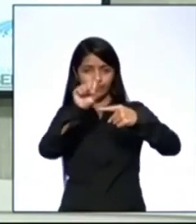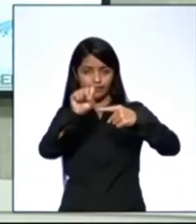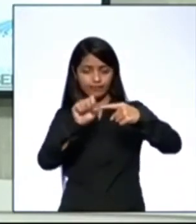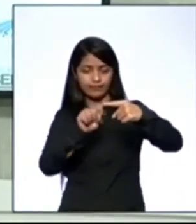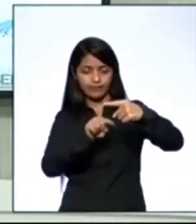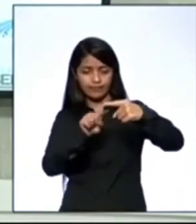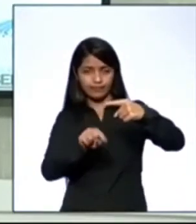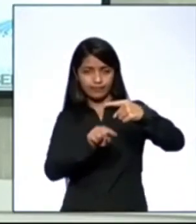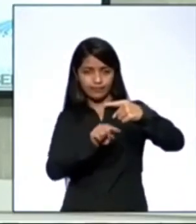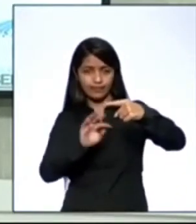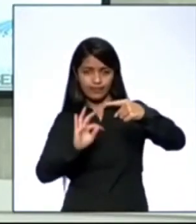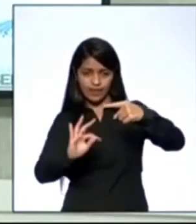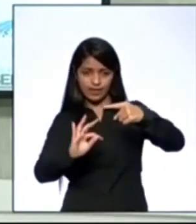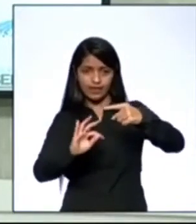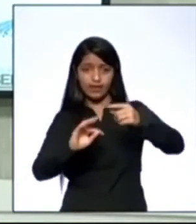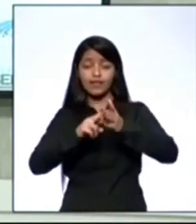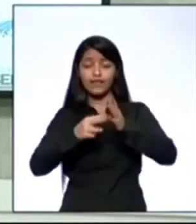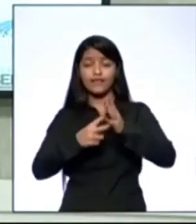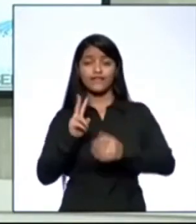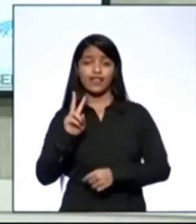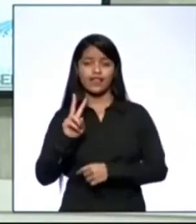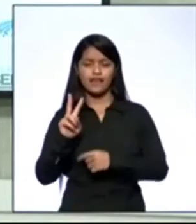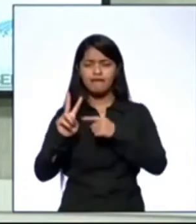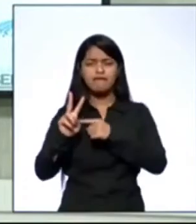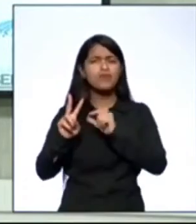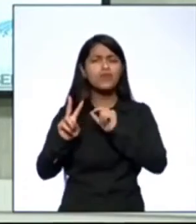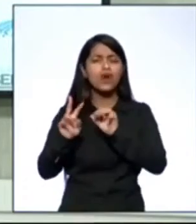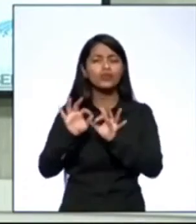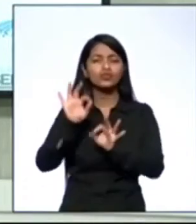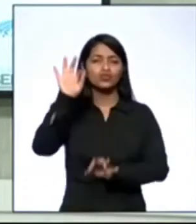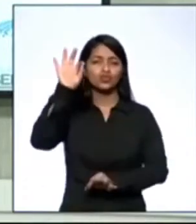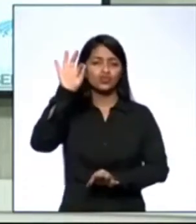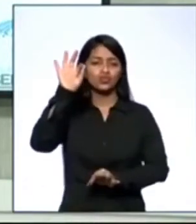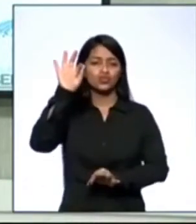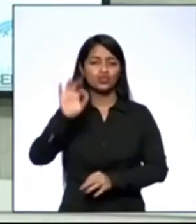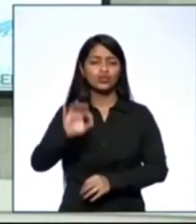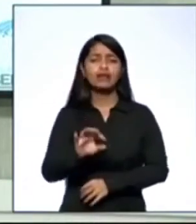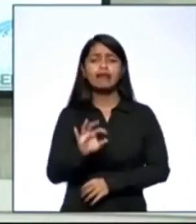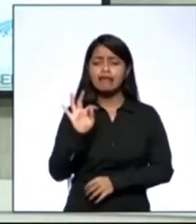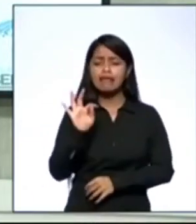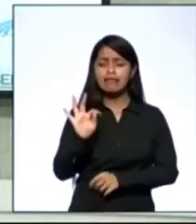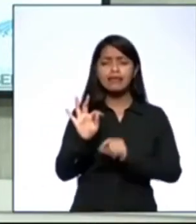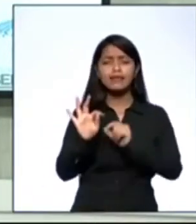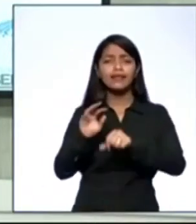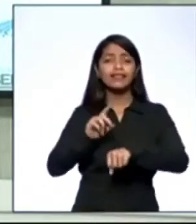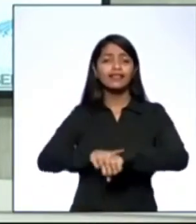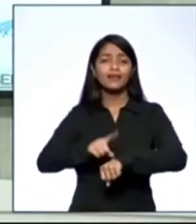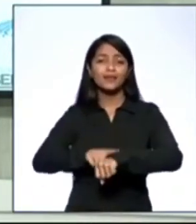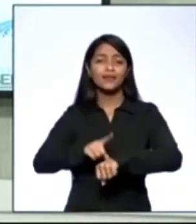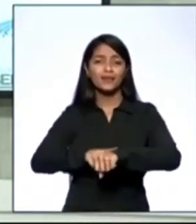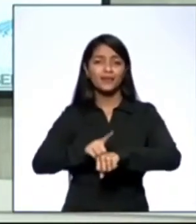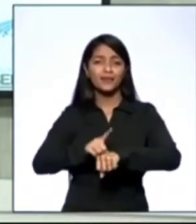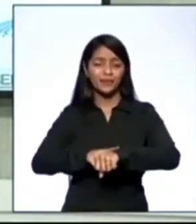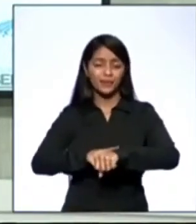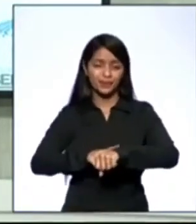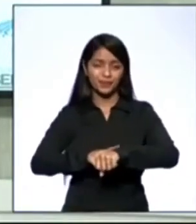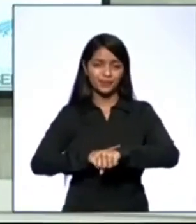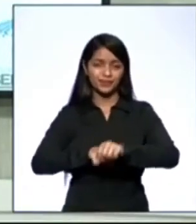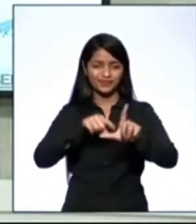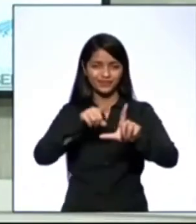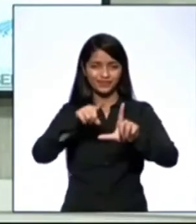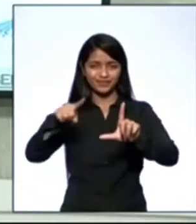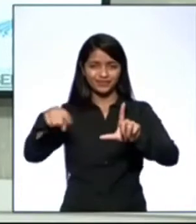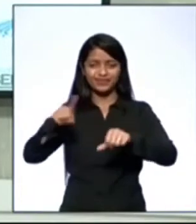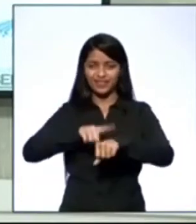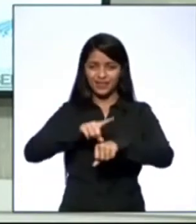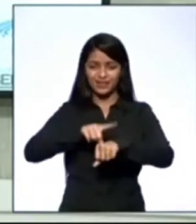ΔT. O que é V no gráfico? É uma altura gráfica. E o que é o ΔT? É uma faixa de tempo no gráfico. É uma base gráfica.